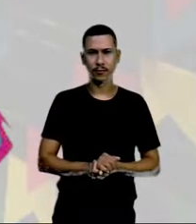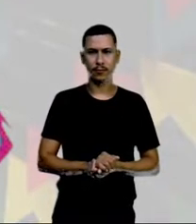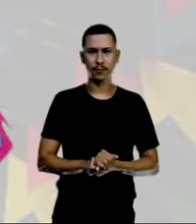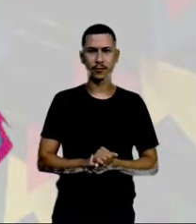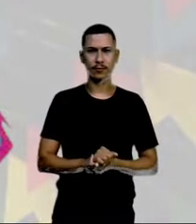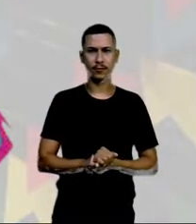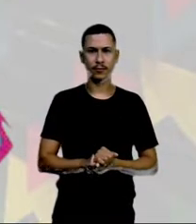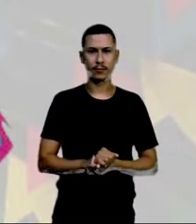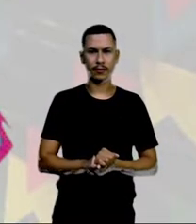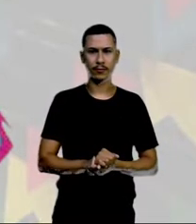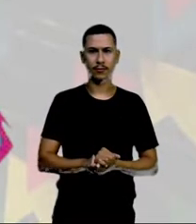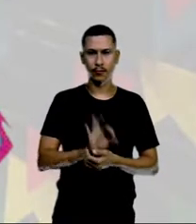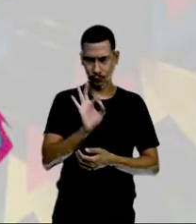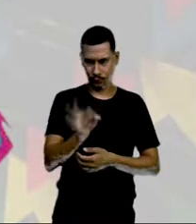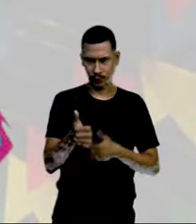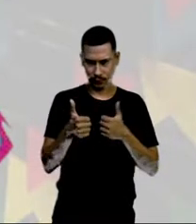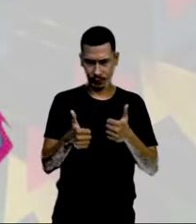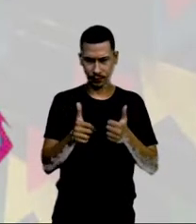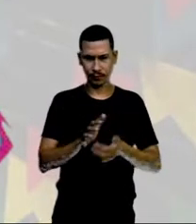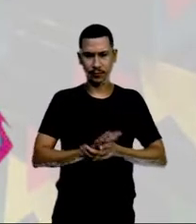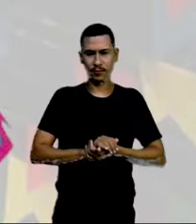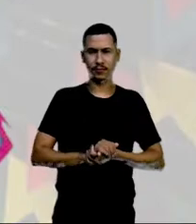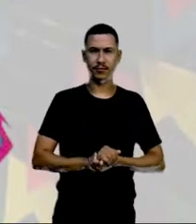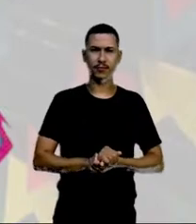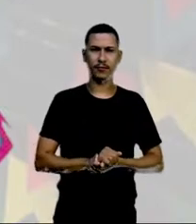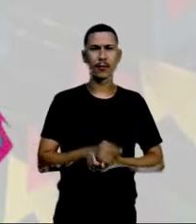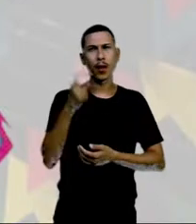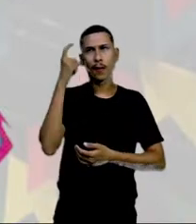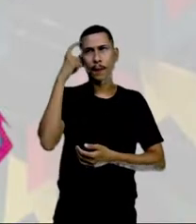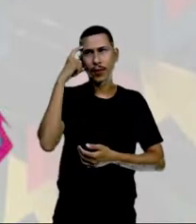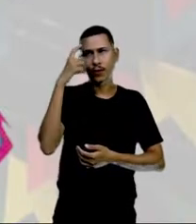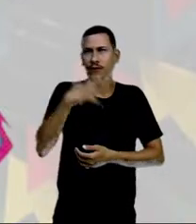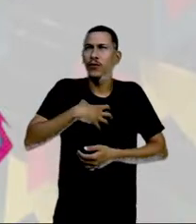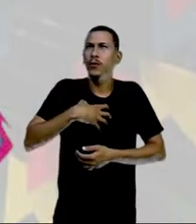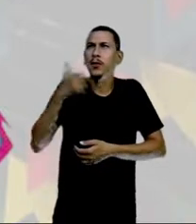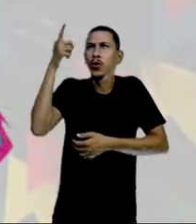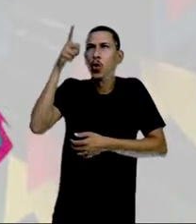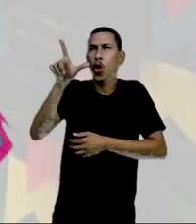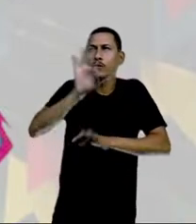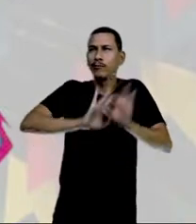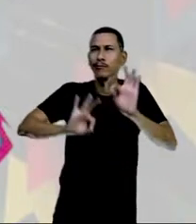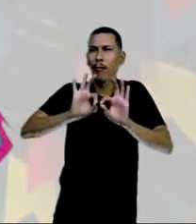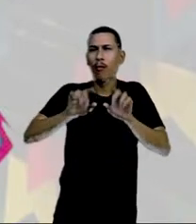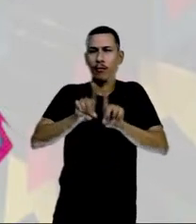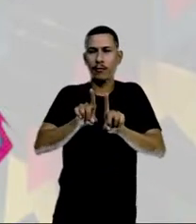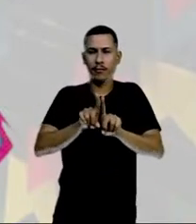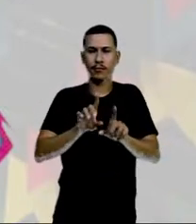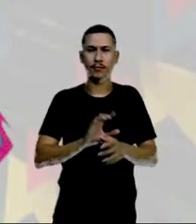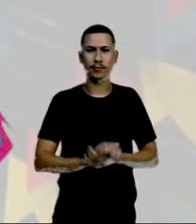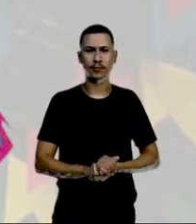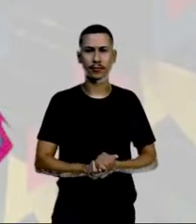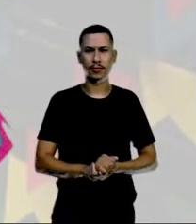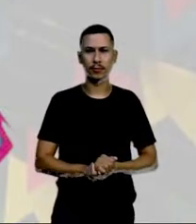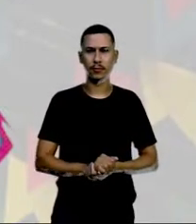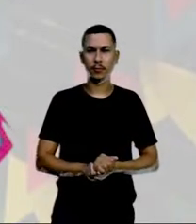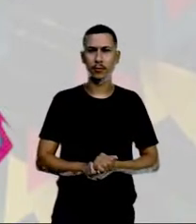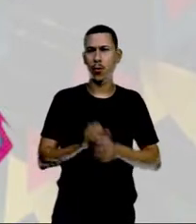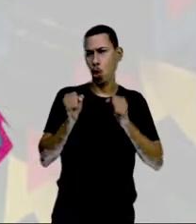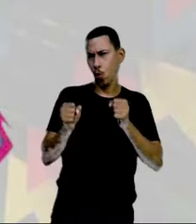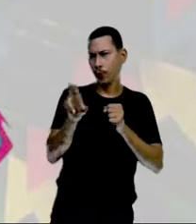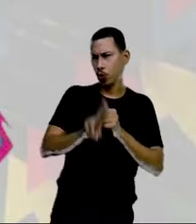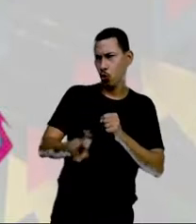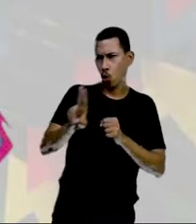3, certo? Vamos pensar que existe outra forma ainda de organizar. Olha, ela pode